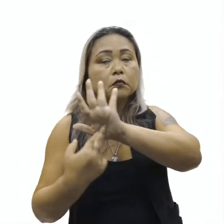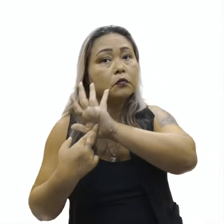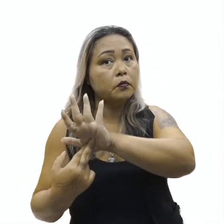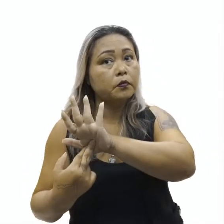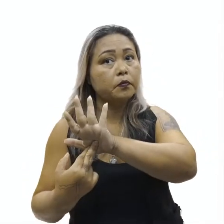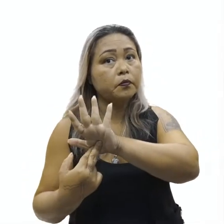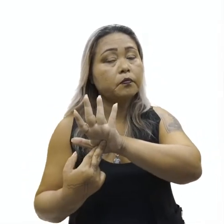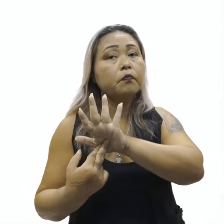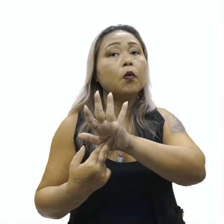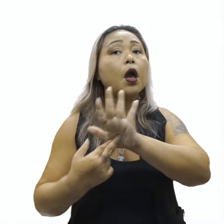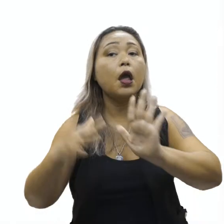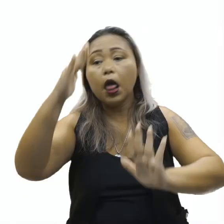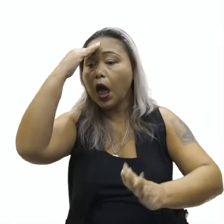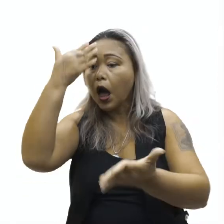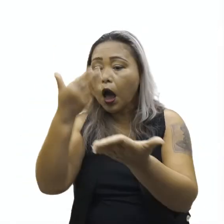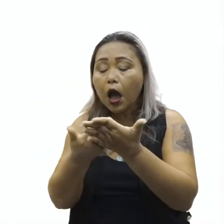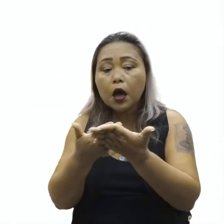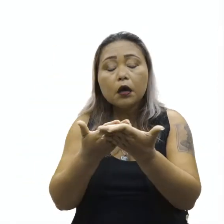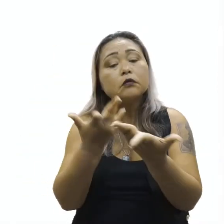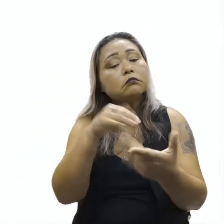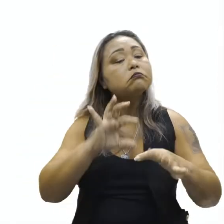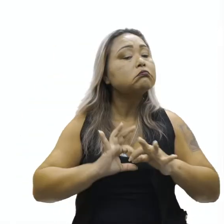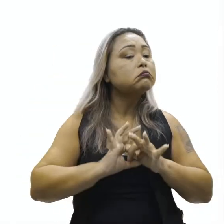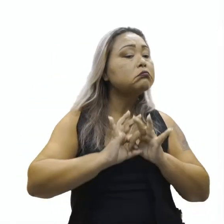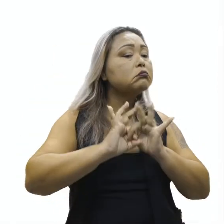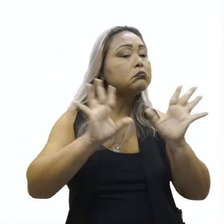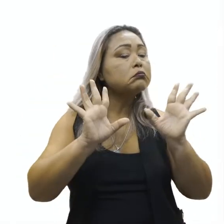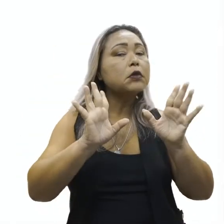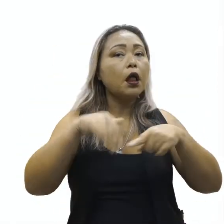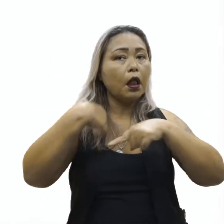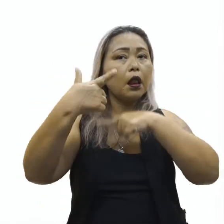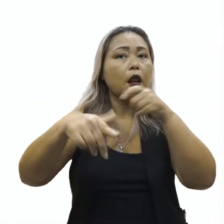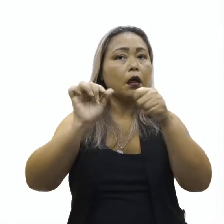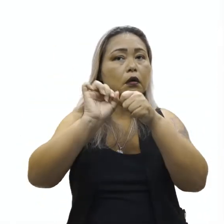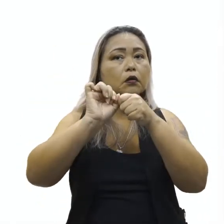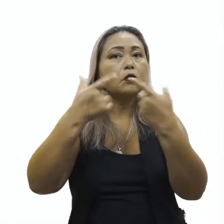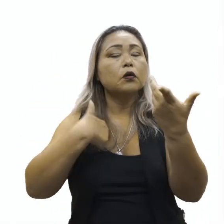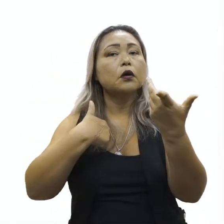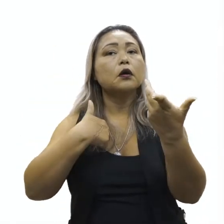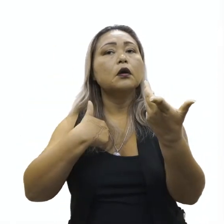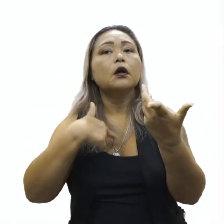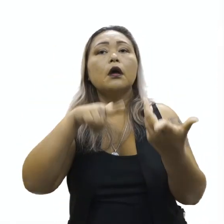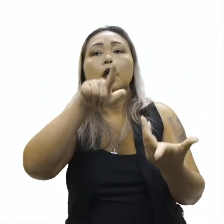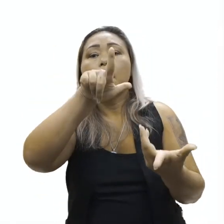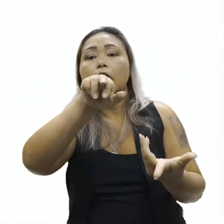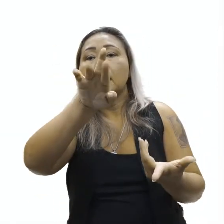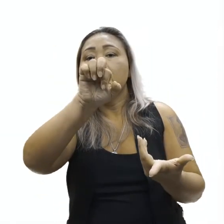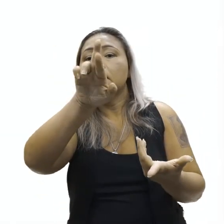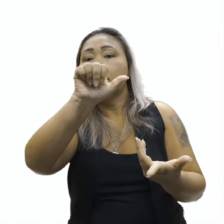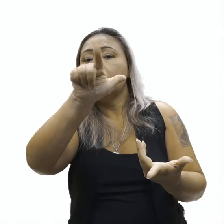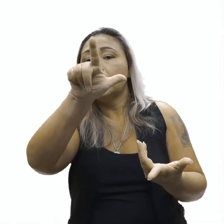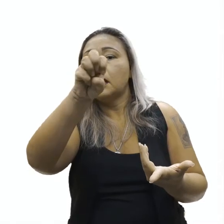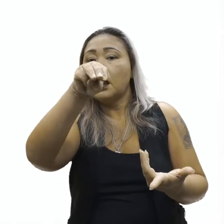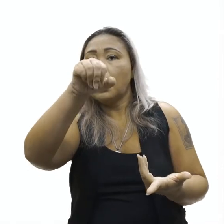é defensor do liberalismo, que lá na frente, né, seria chamado de liberalismo, ok?